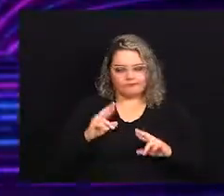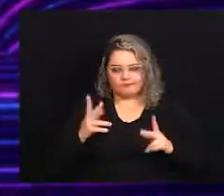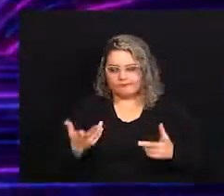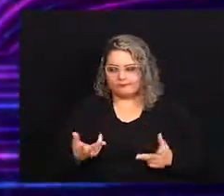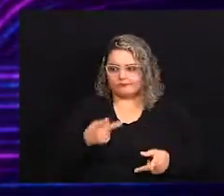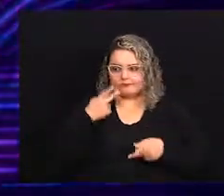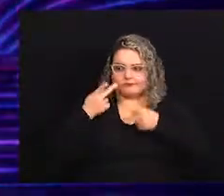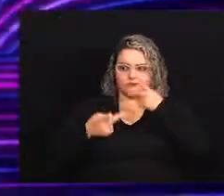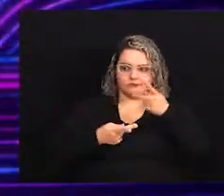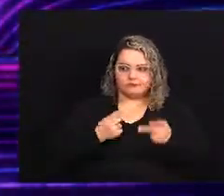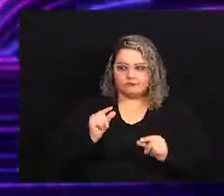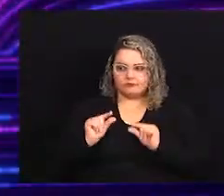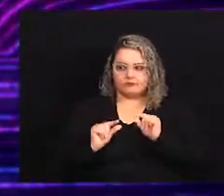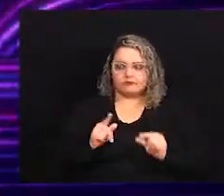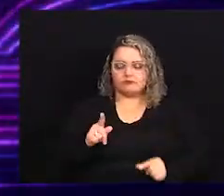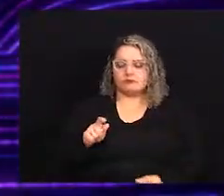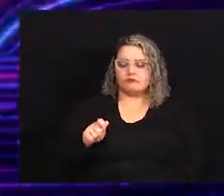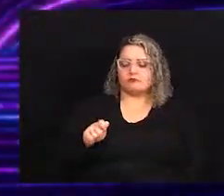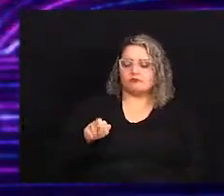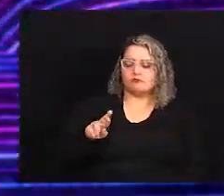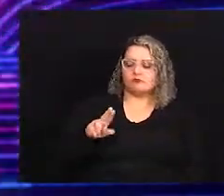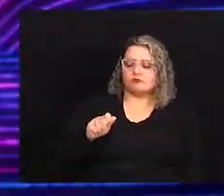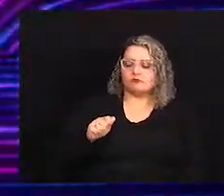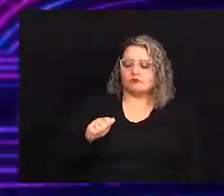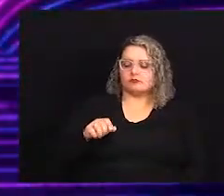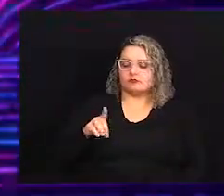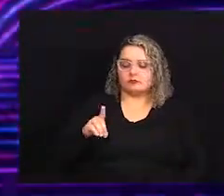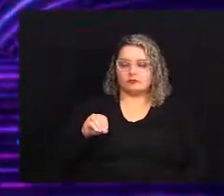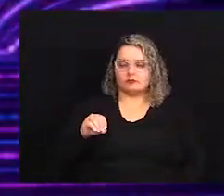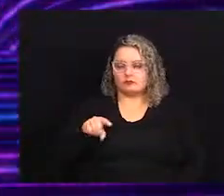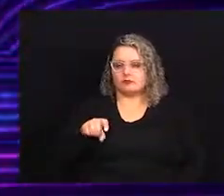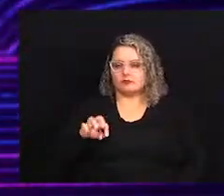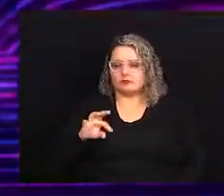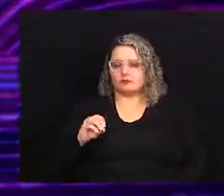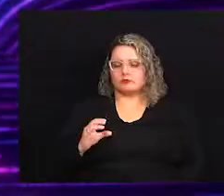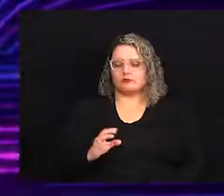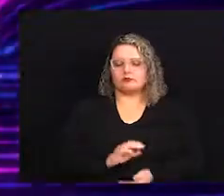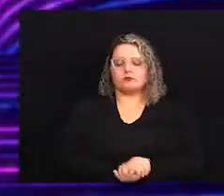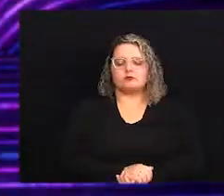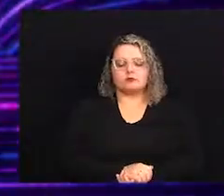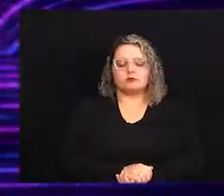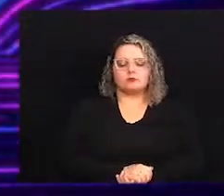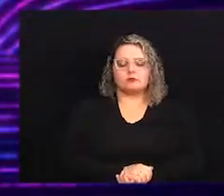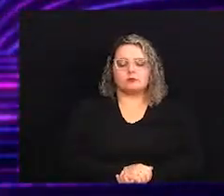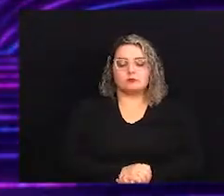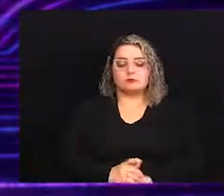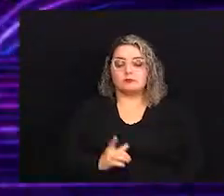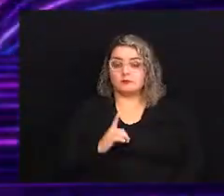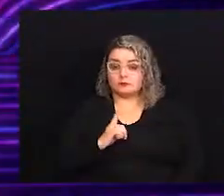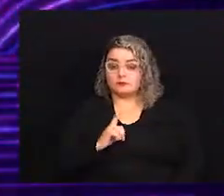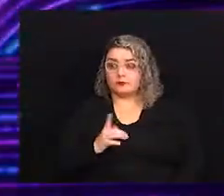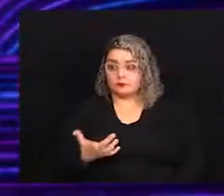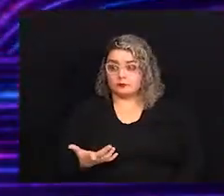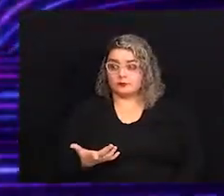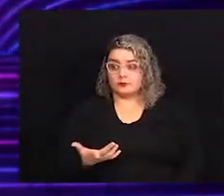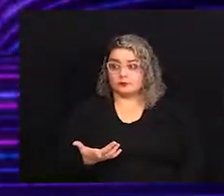pouco também, eu quis falar um pouco também sobre um paradoxo, né? O paradoxo, a pessoa que tem o